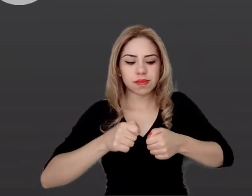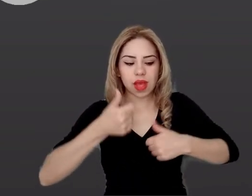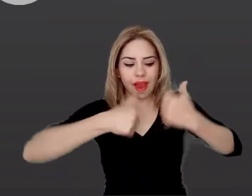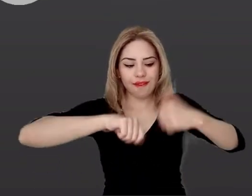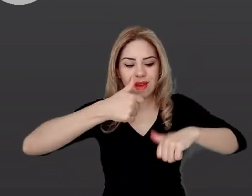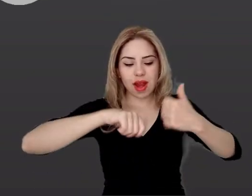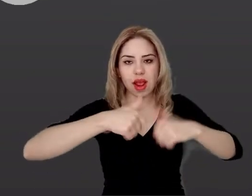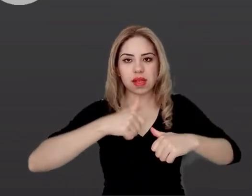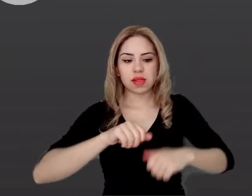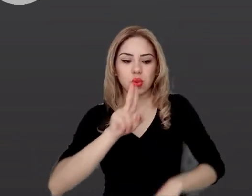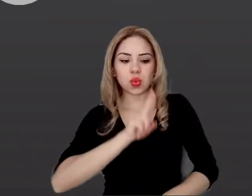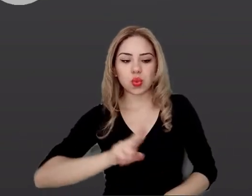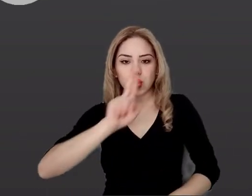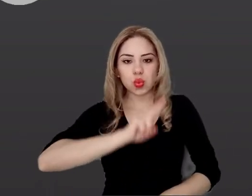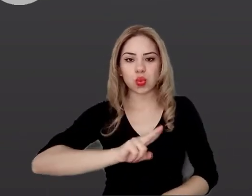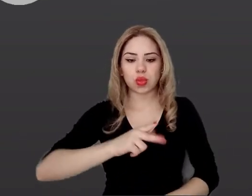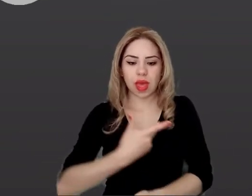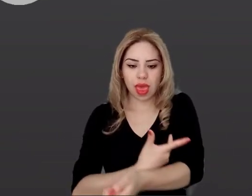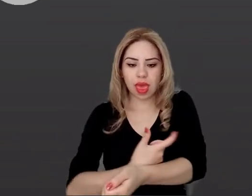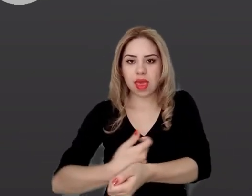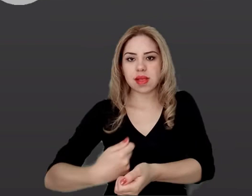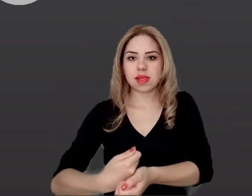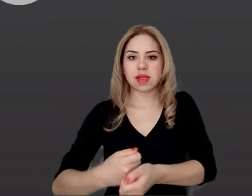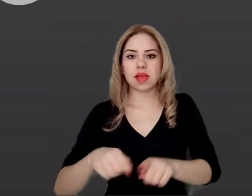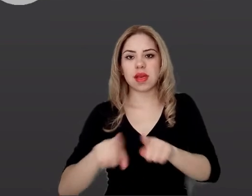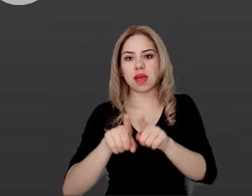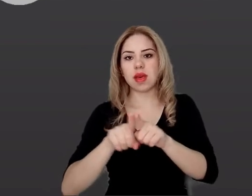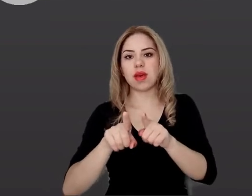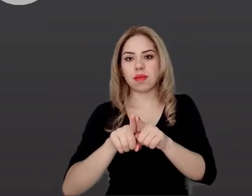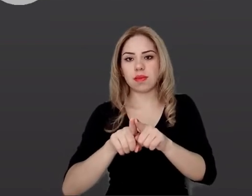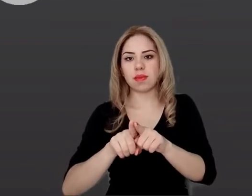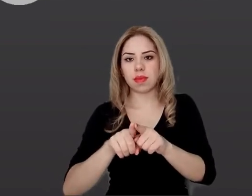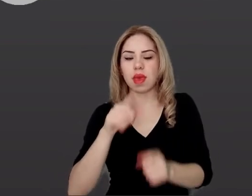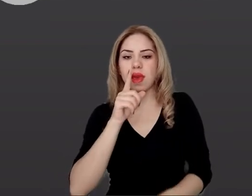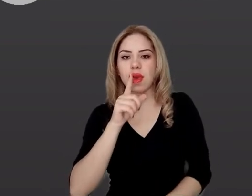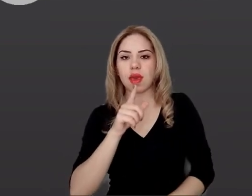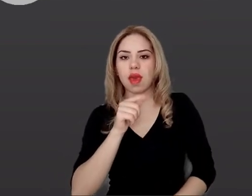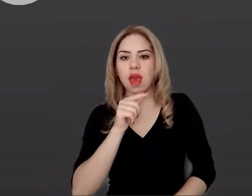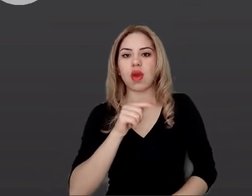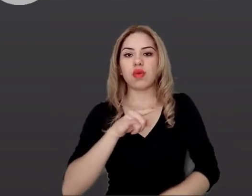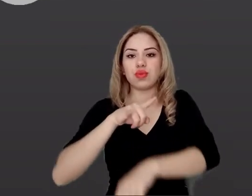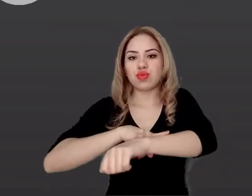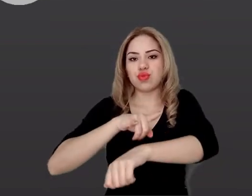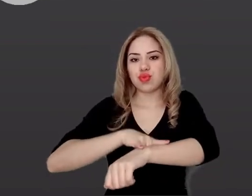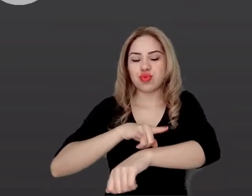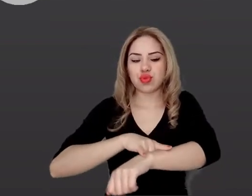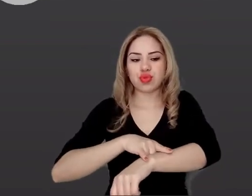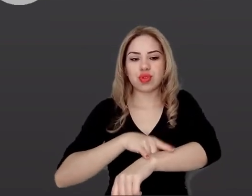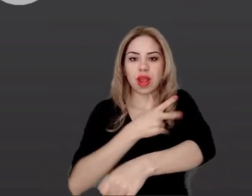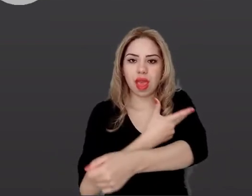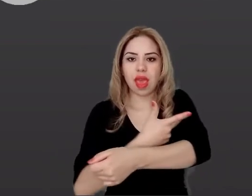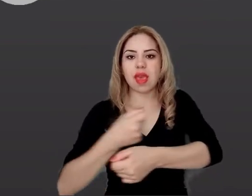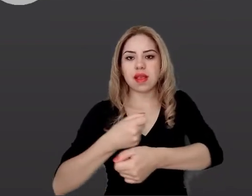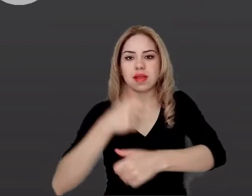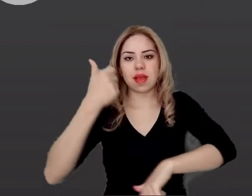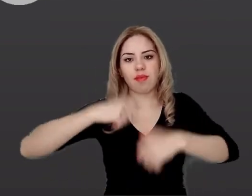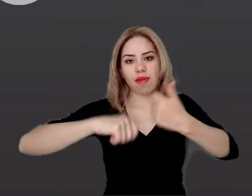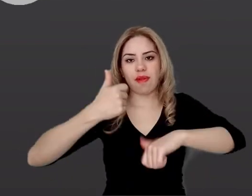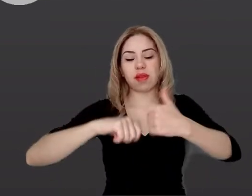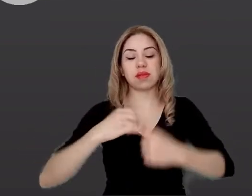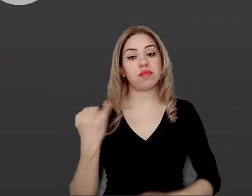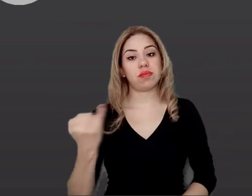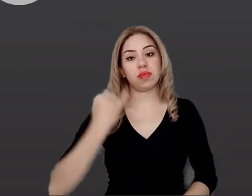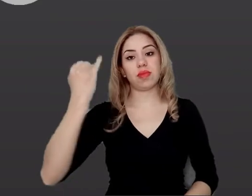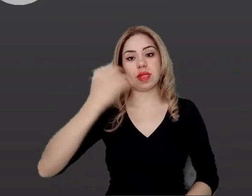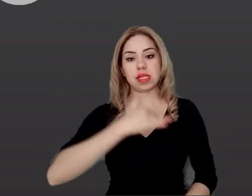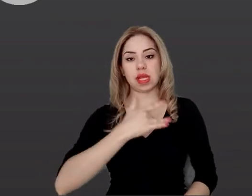investigações, como o uso de exames complementares, como ureia, creatinina e também ultrassom, que vão nos mostrar como que